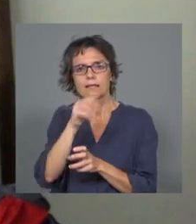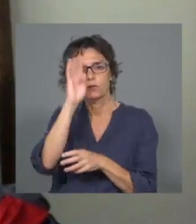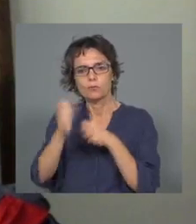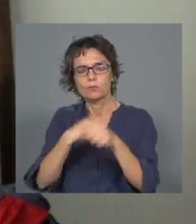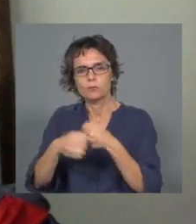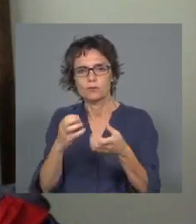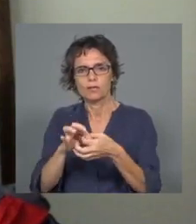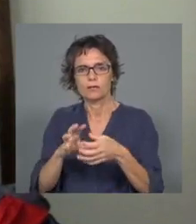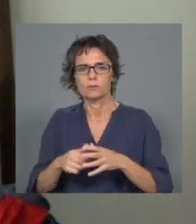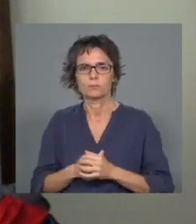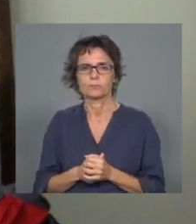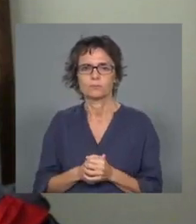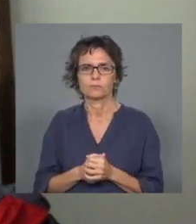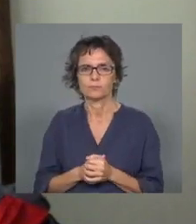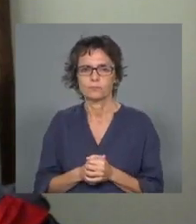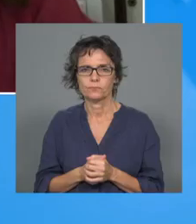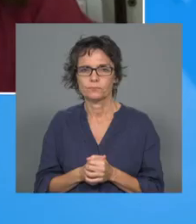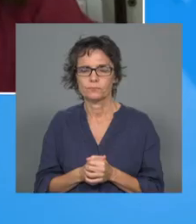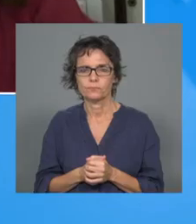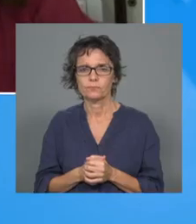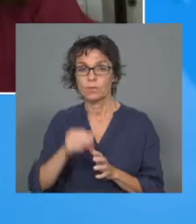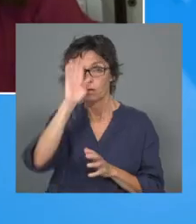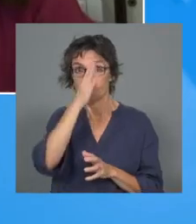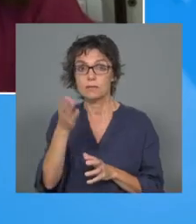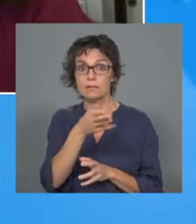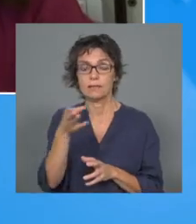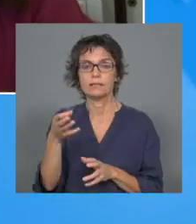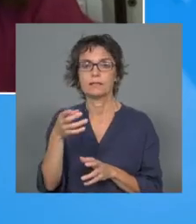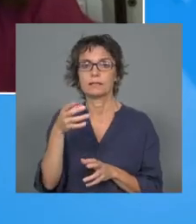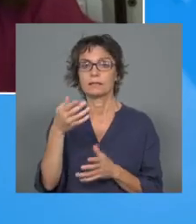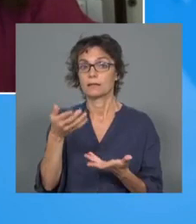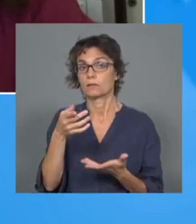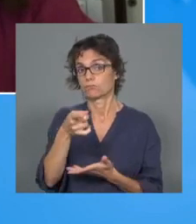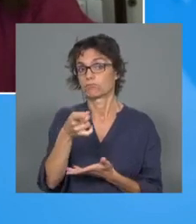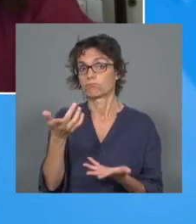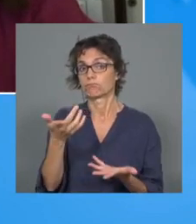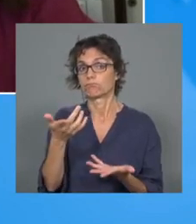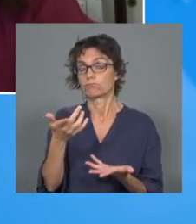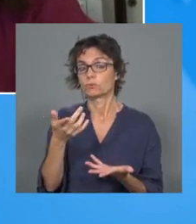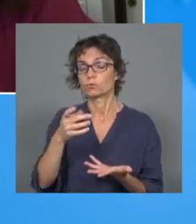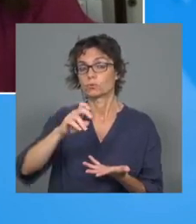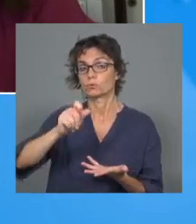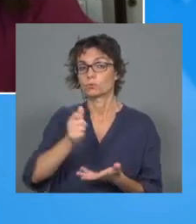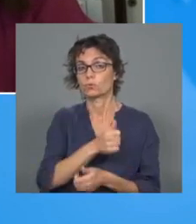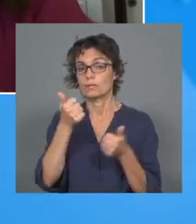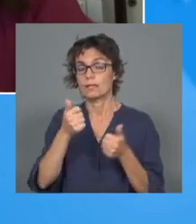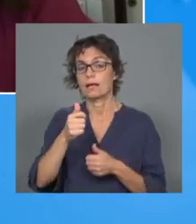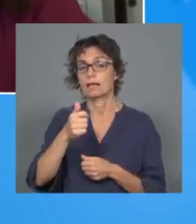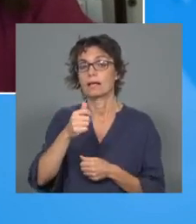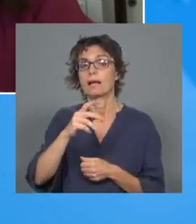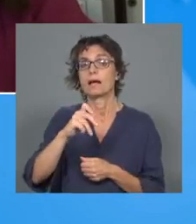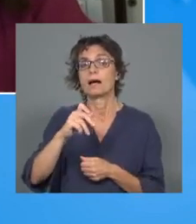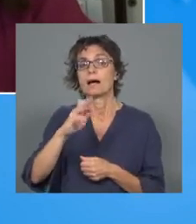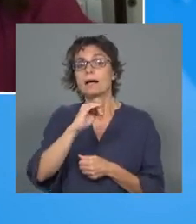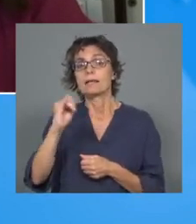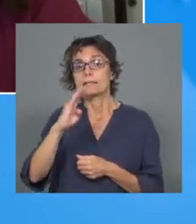movimento. Sei que o facto de estarem em Assis, a participar neste encontro, acaba